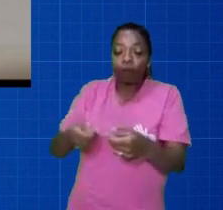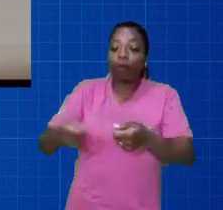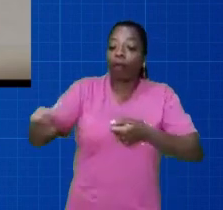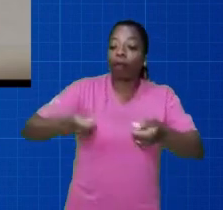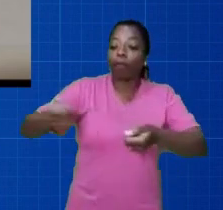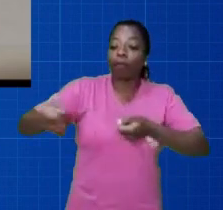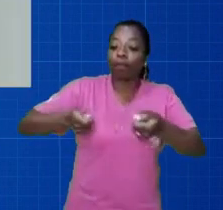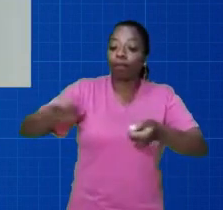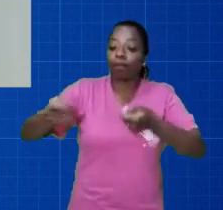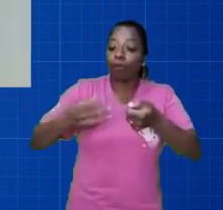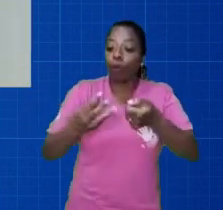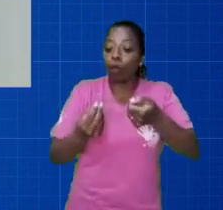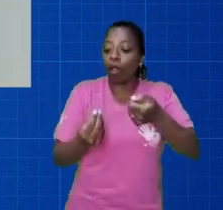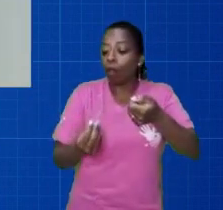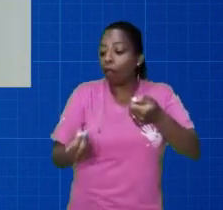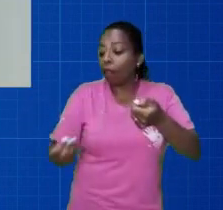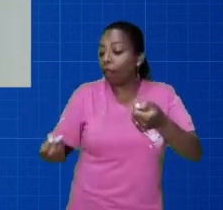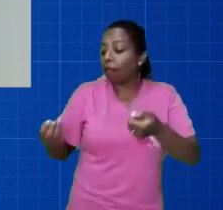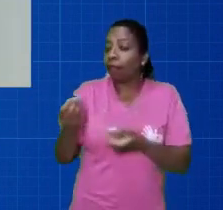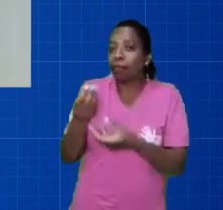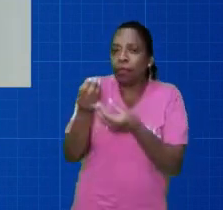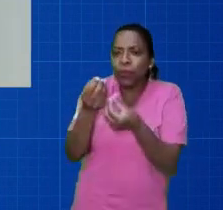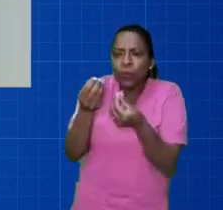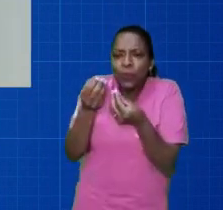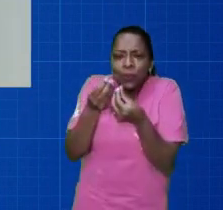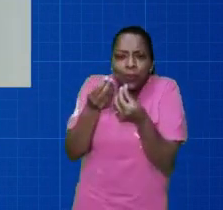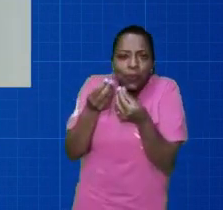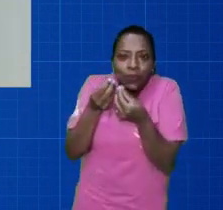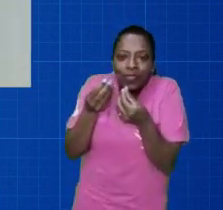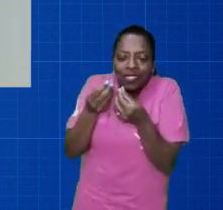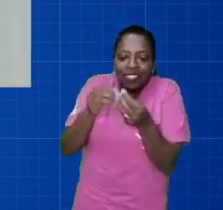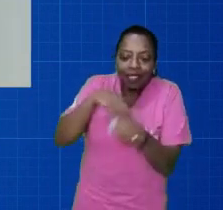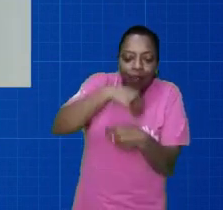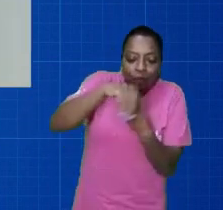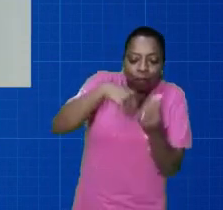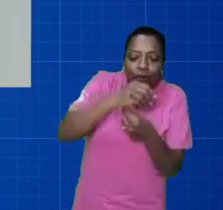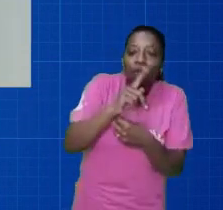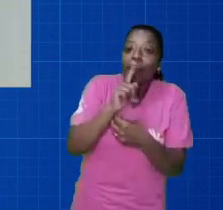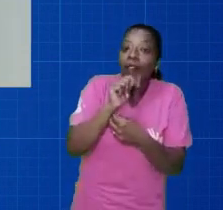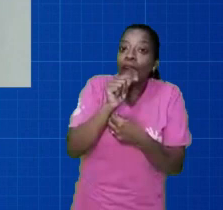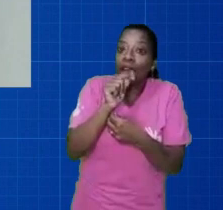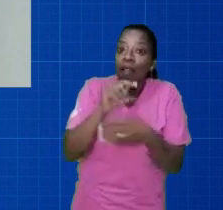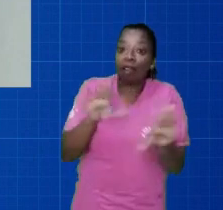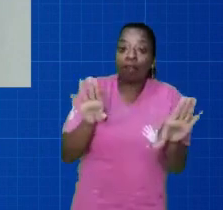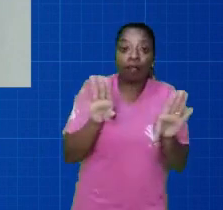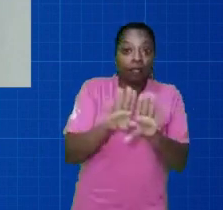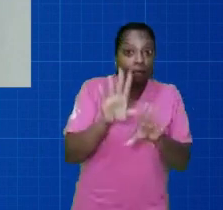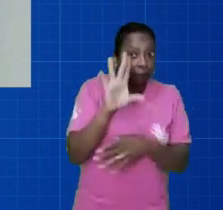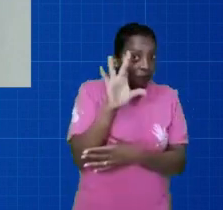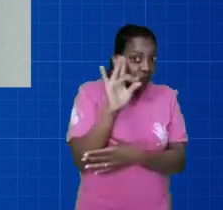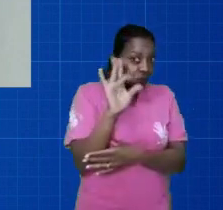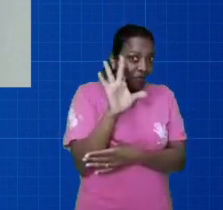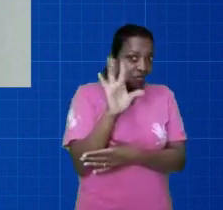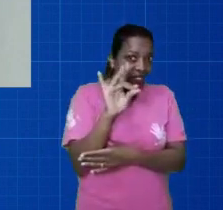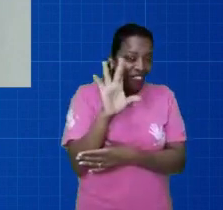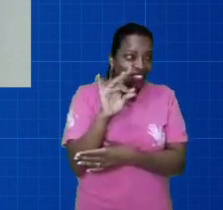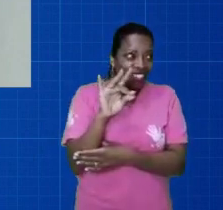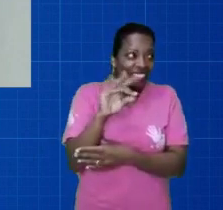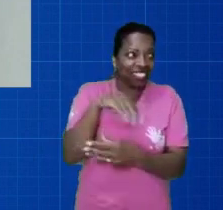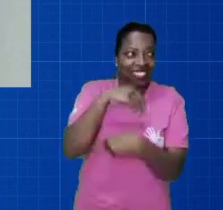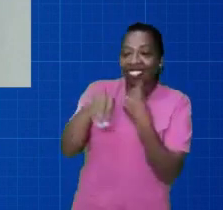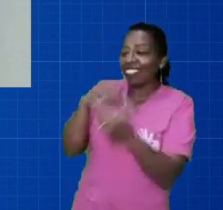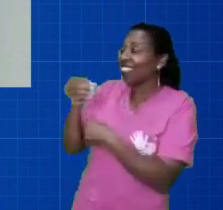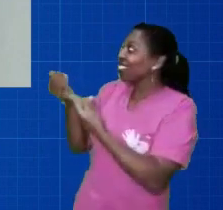passamos essa terra na peneira e com esse pozinho misturamos com água e um pouco de